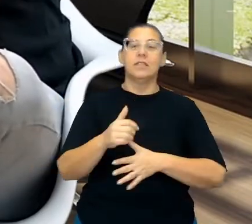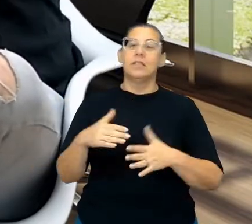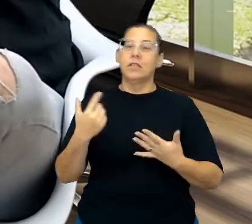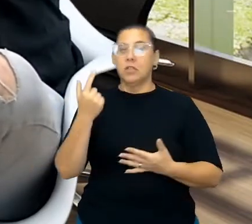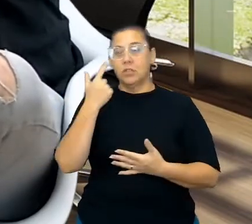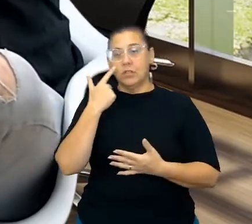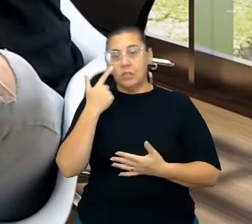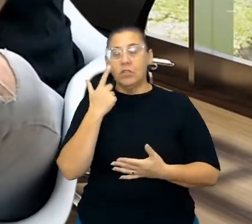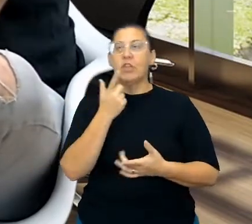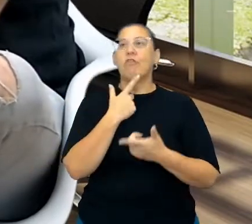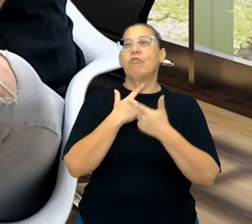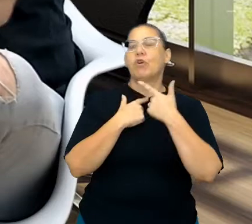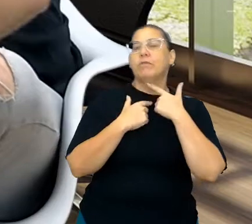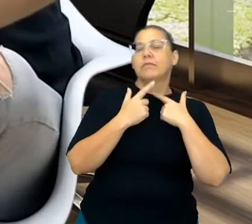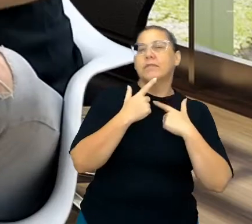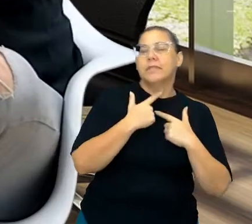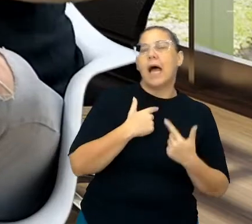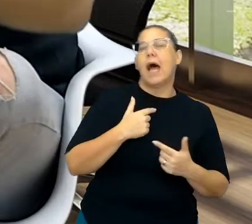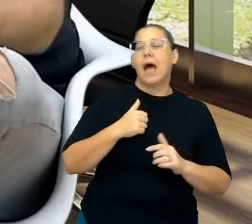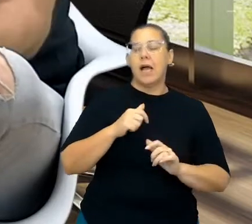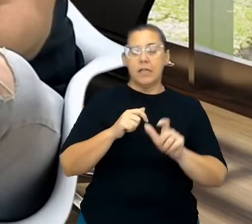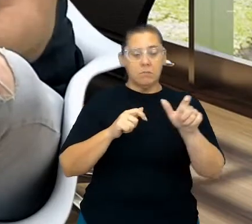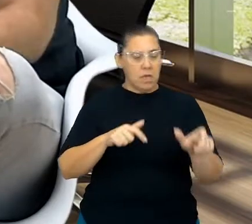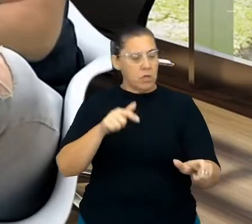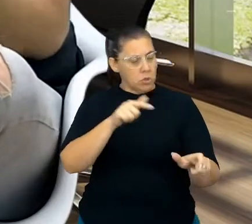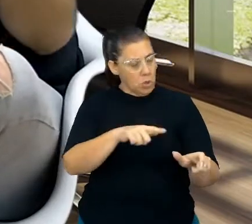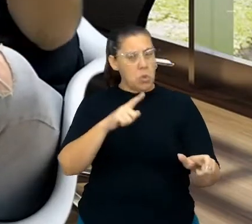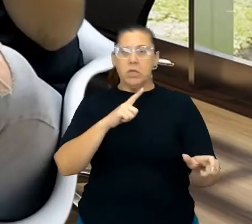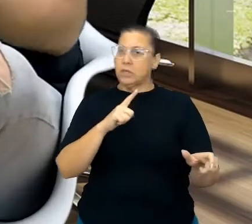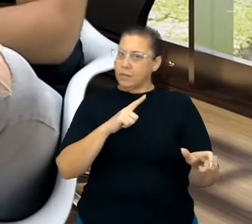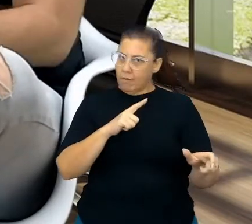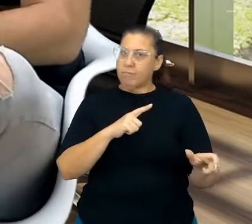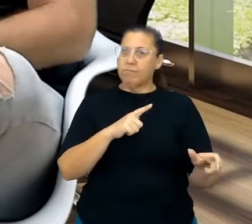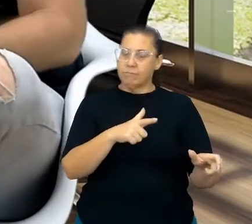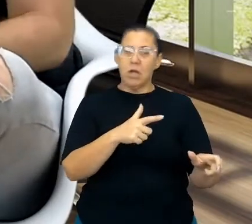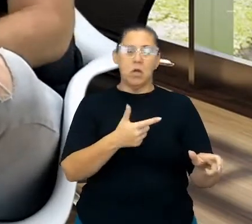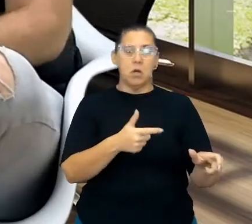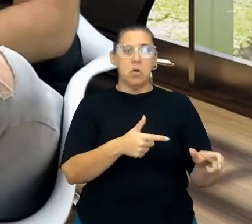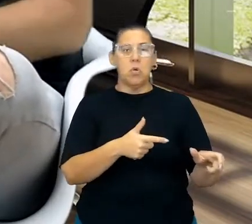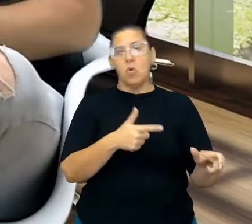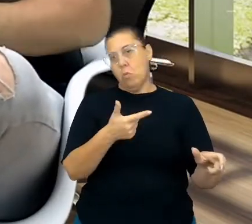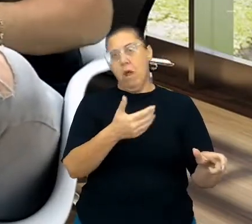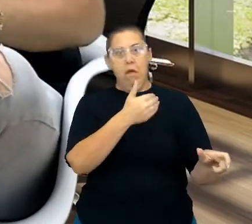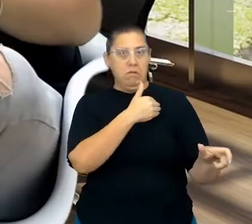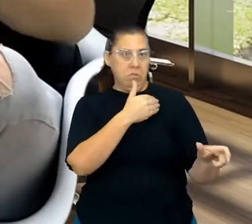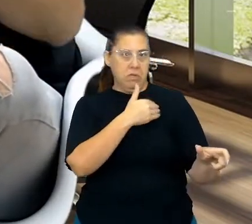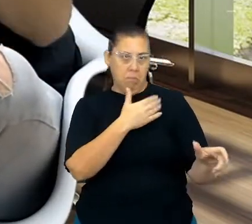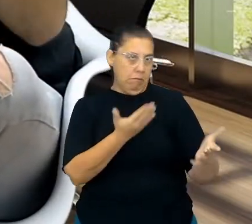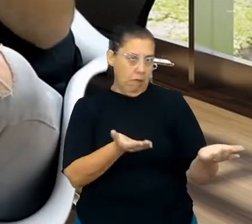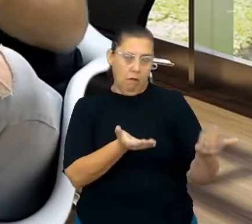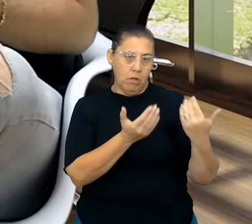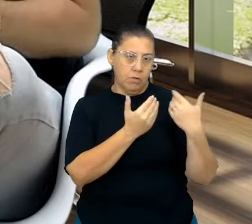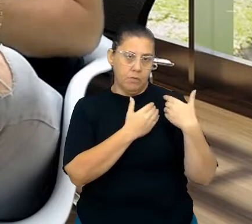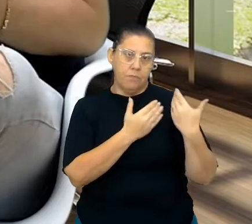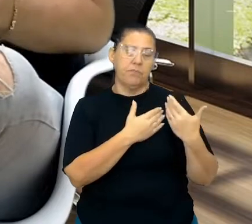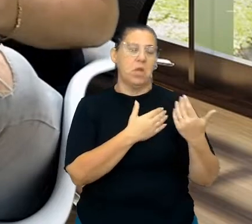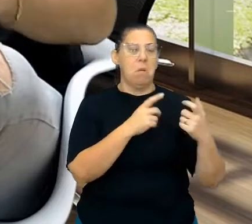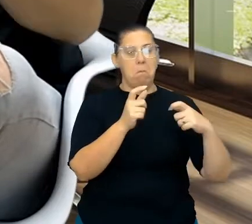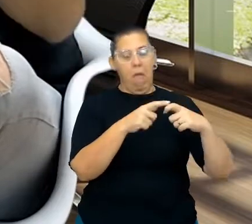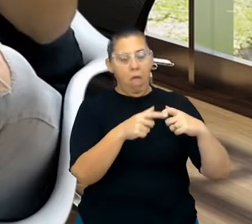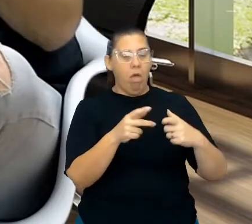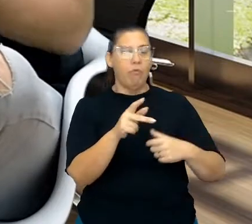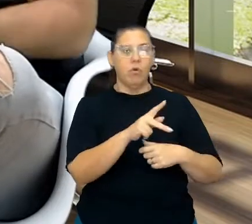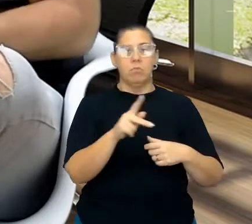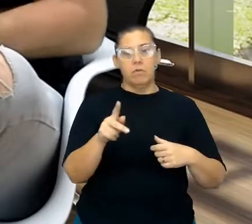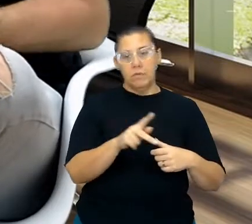vendo muito da vontade de algumas pessoas que têm um cargo, né? Seja ele qual for, como a Júlia colocou aqui, né? De médico, de